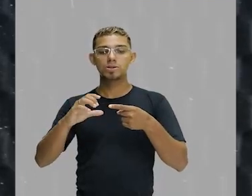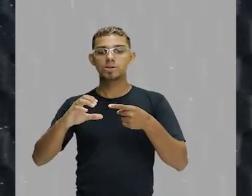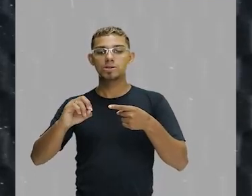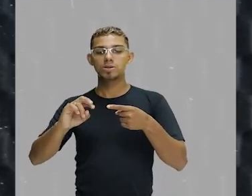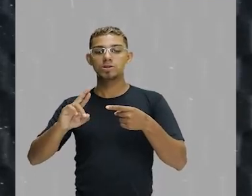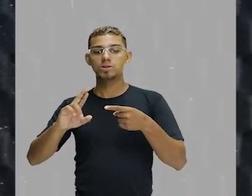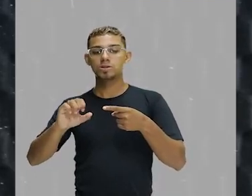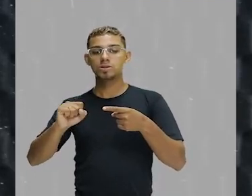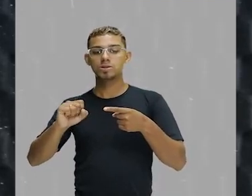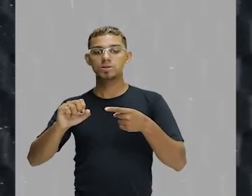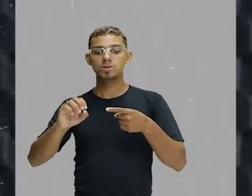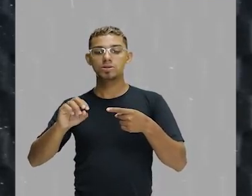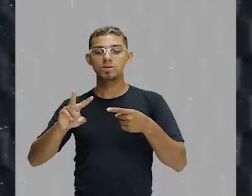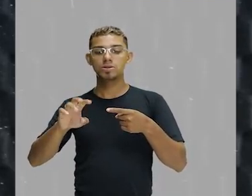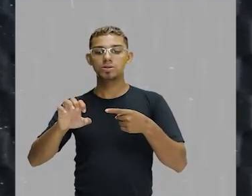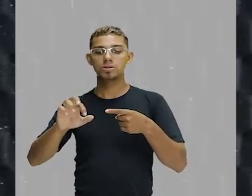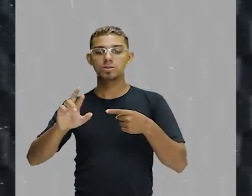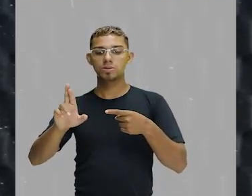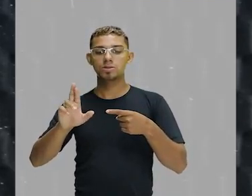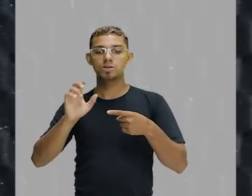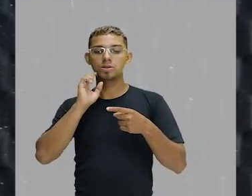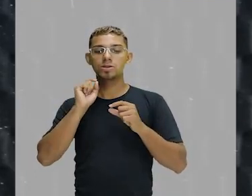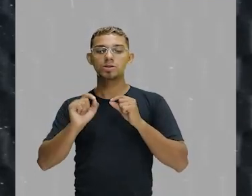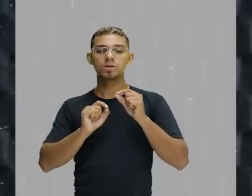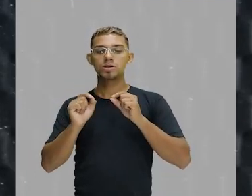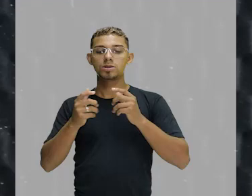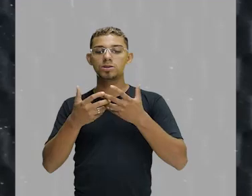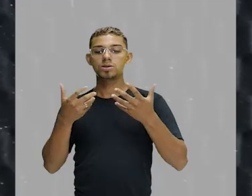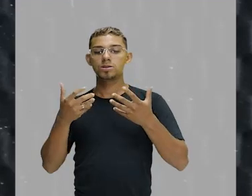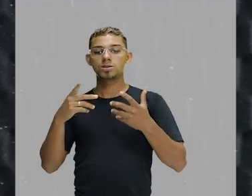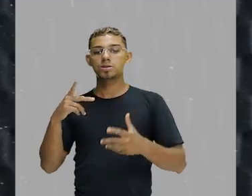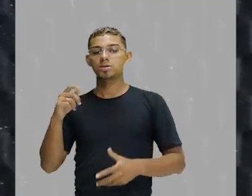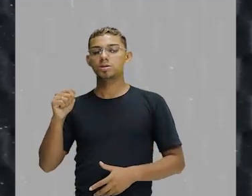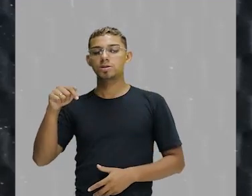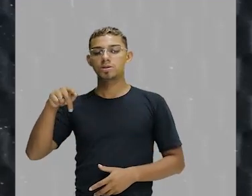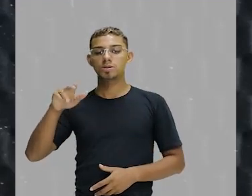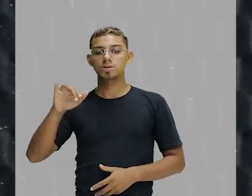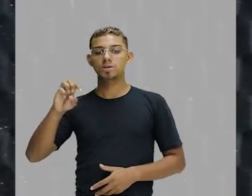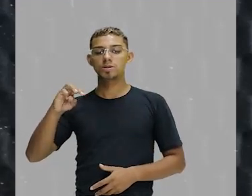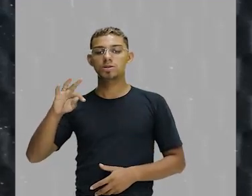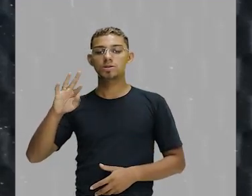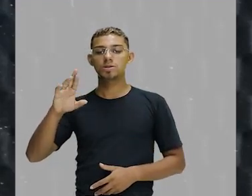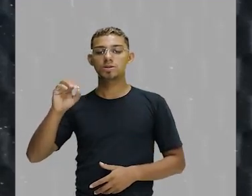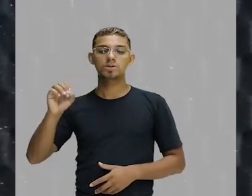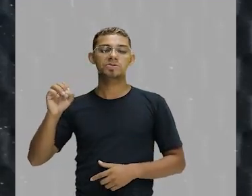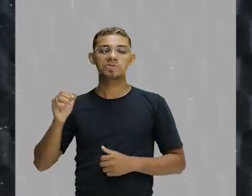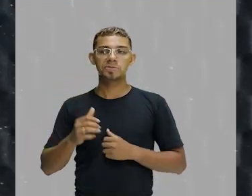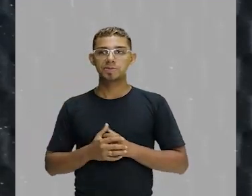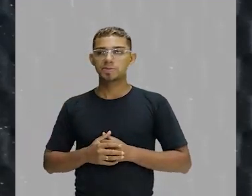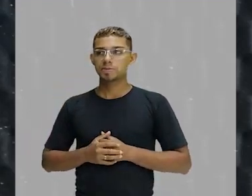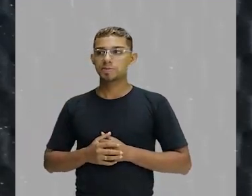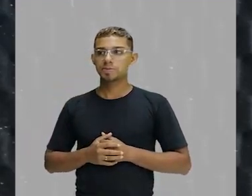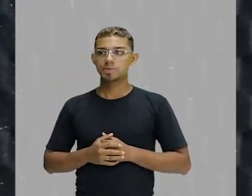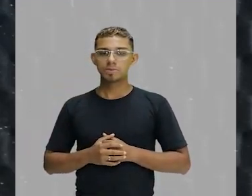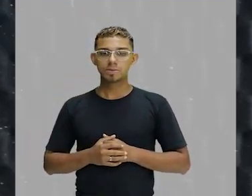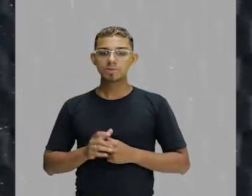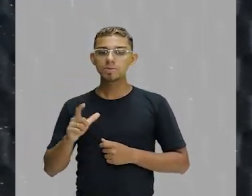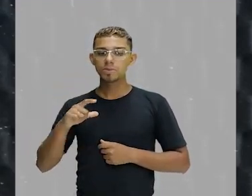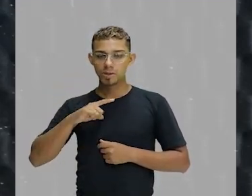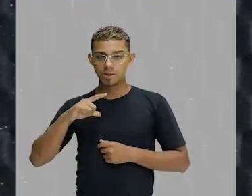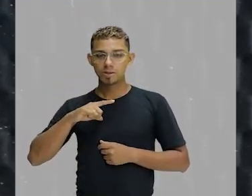gênica que ocorreu durante o paquíteno, lá na prófase 1. Certo, pessoal? Então, aqui eu tenho